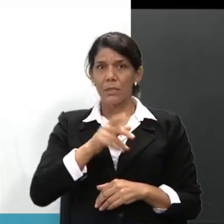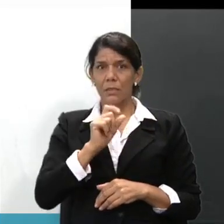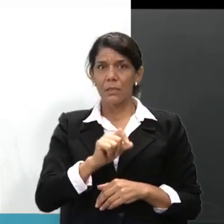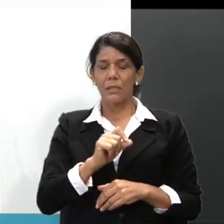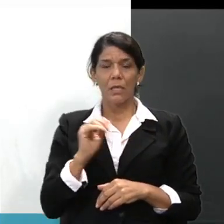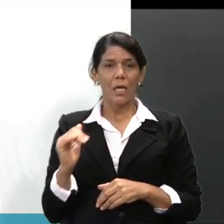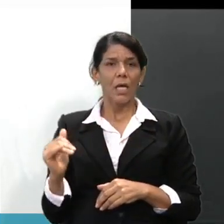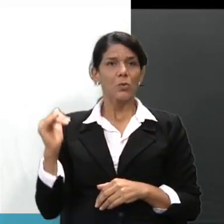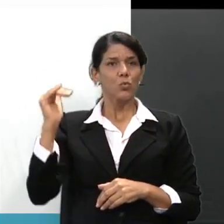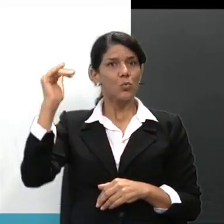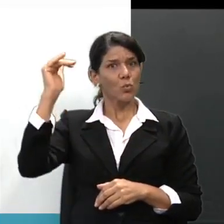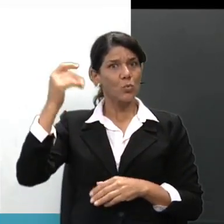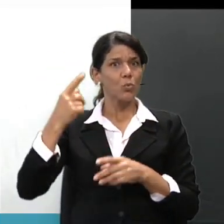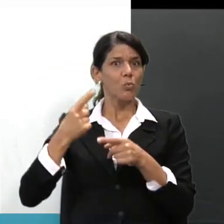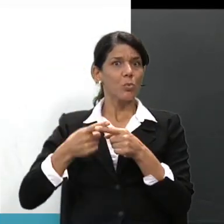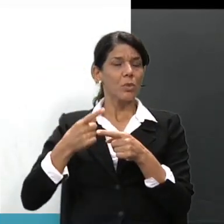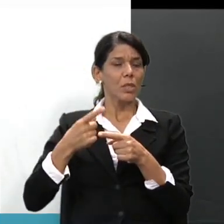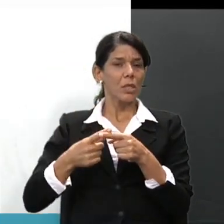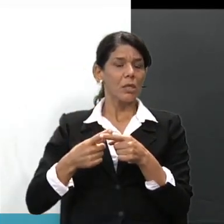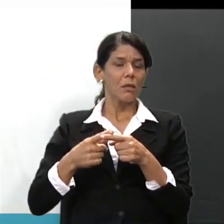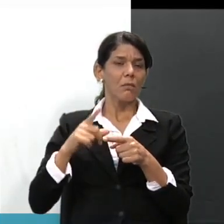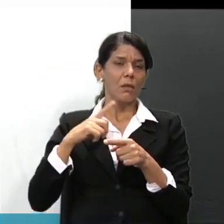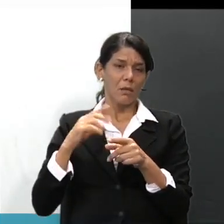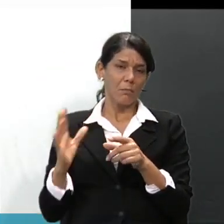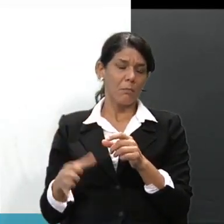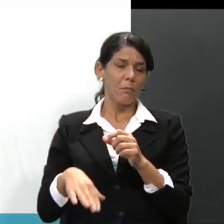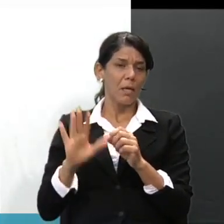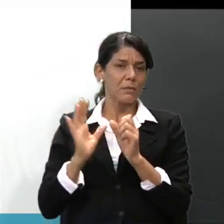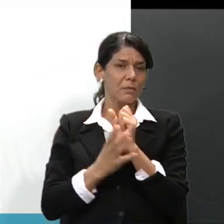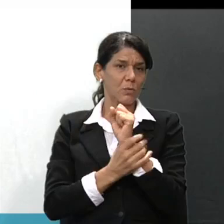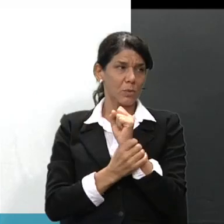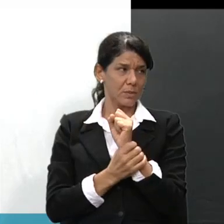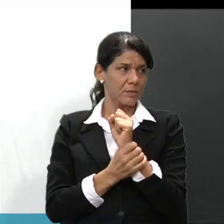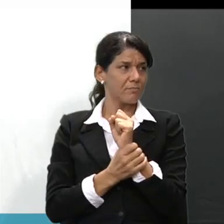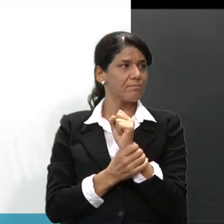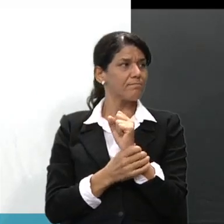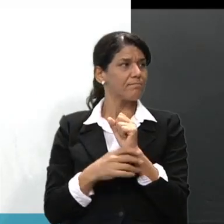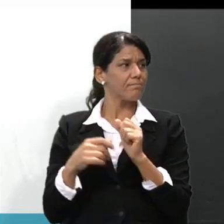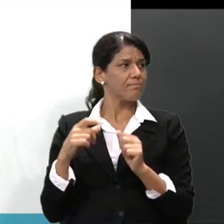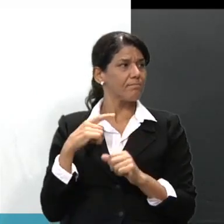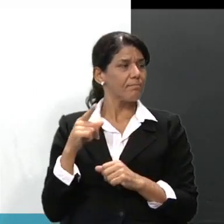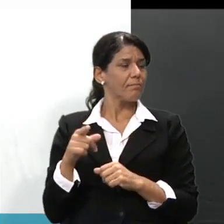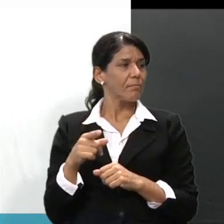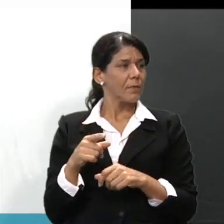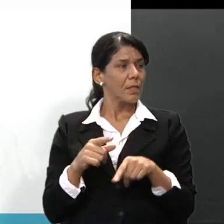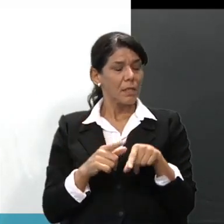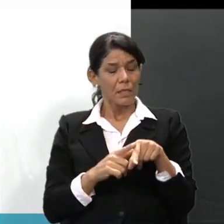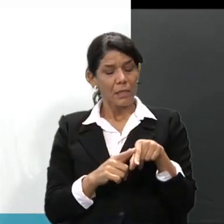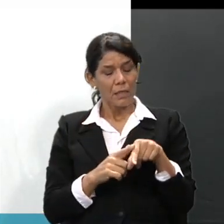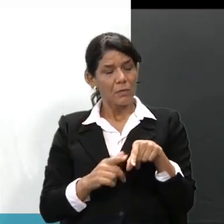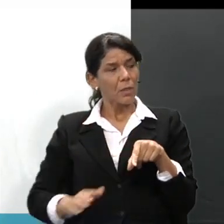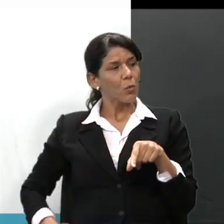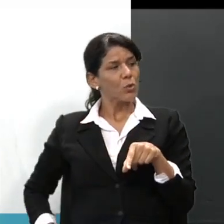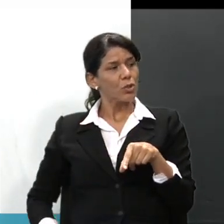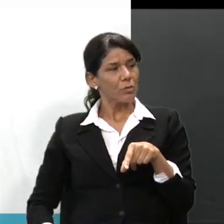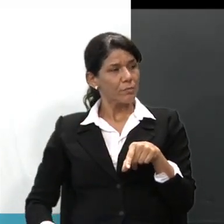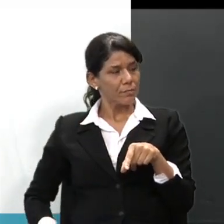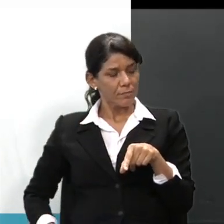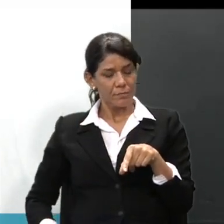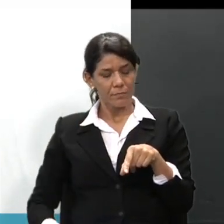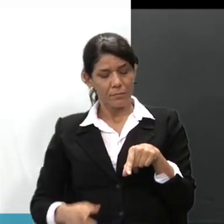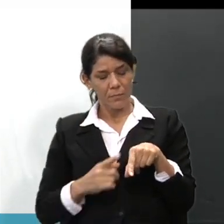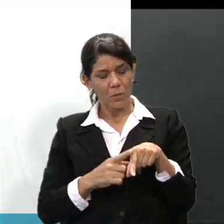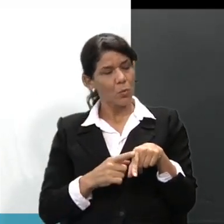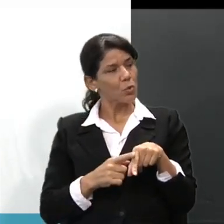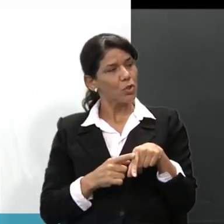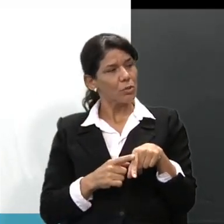em adultos por conta da sua seguridade. Nós temos aqui a região anterolateral da coxa, no terço